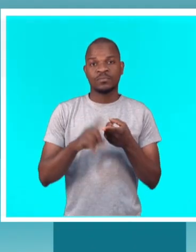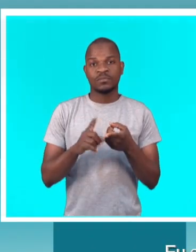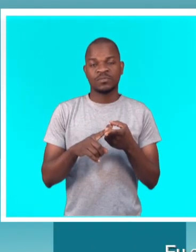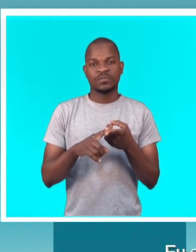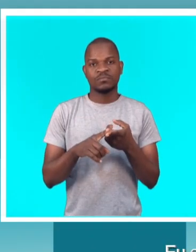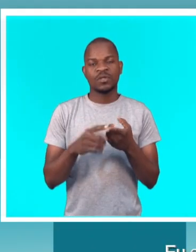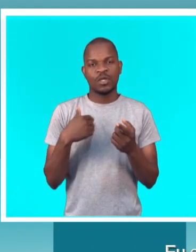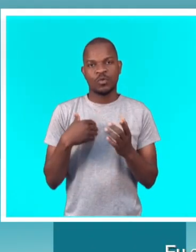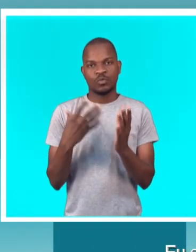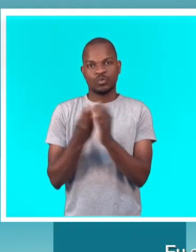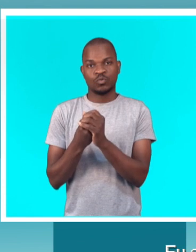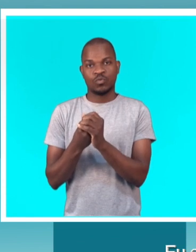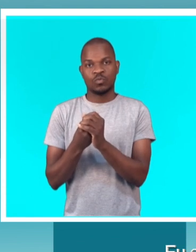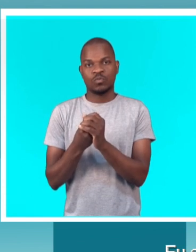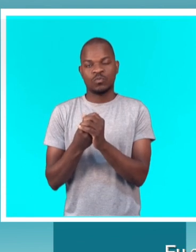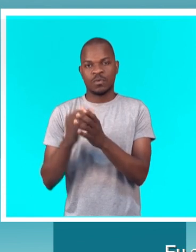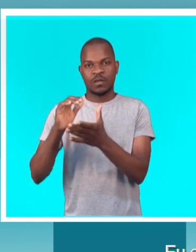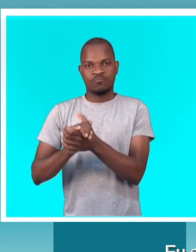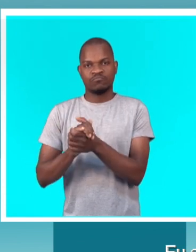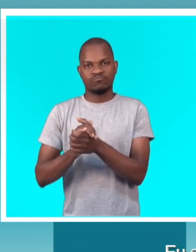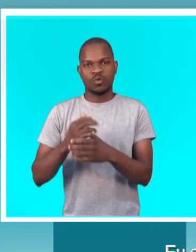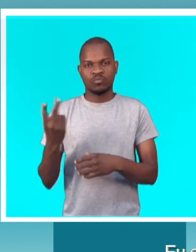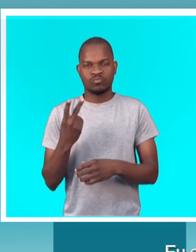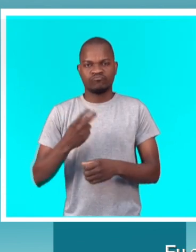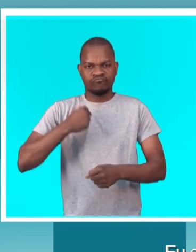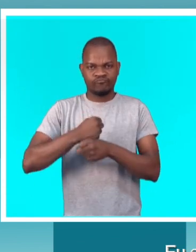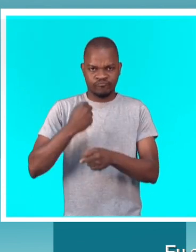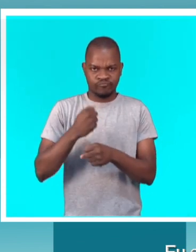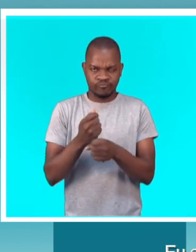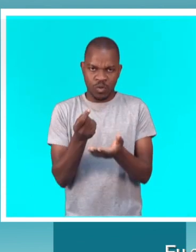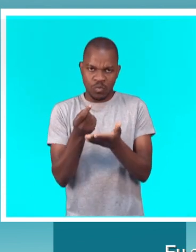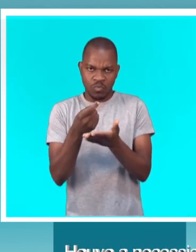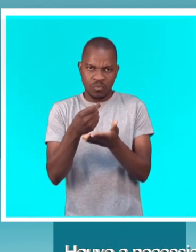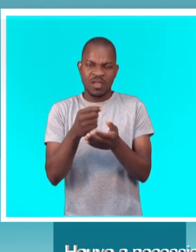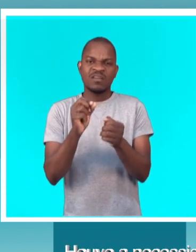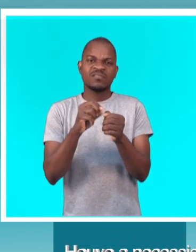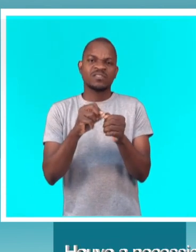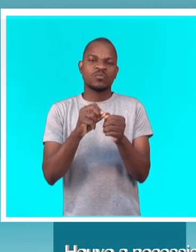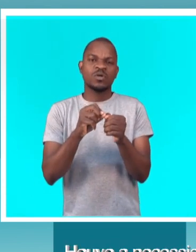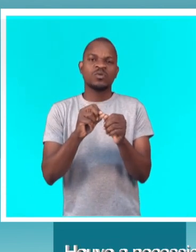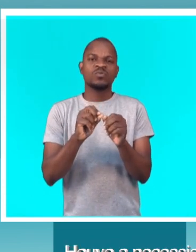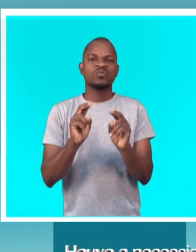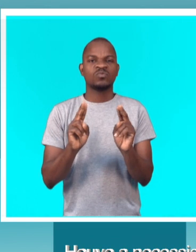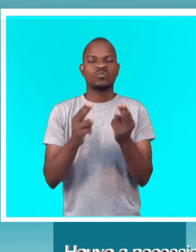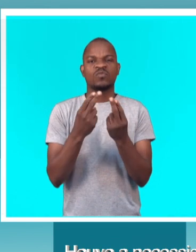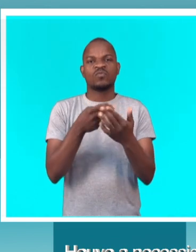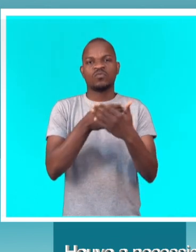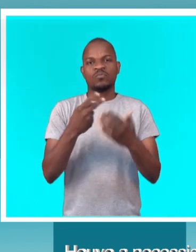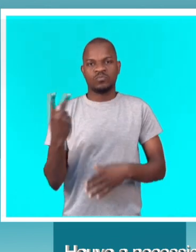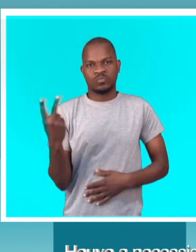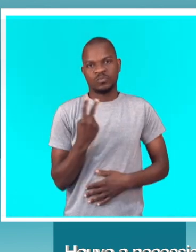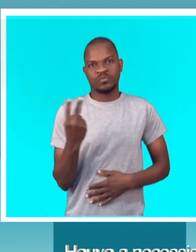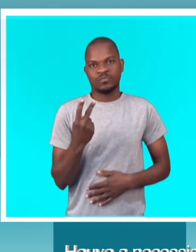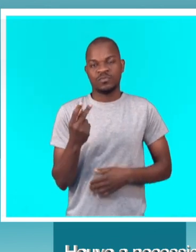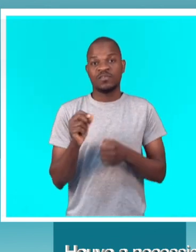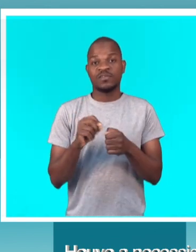Eu, o Nassal, o meu amigo, estávamos a trabalhar numa marca própria, a Shiyua, então houve aquela